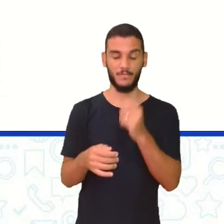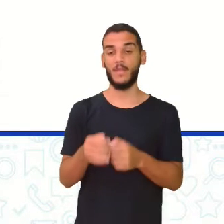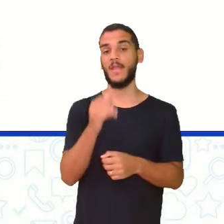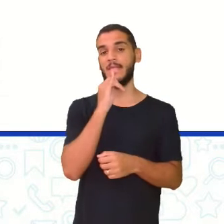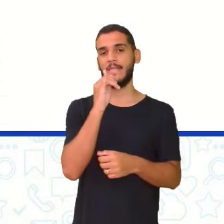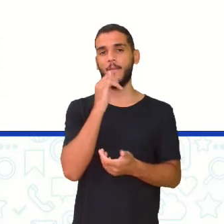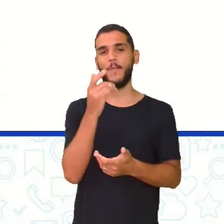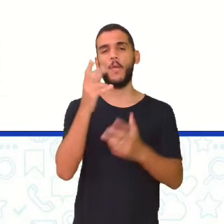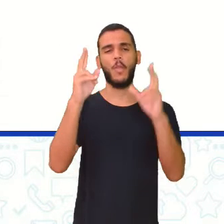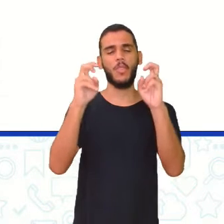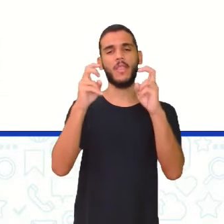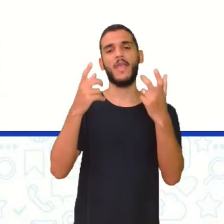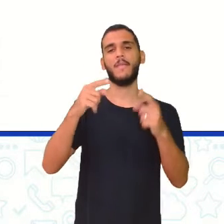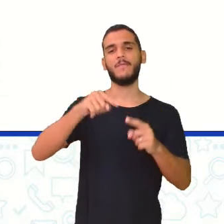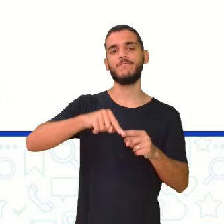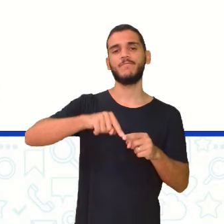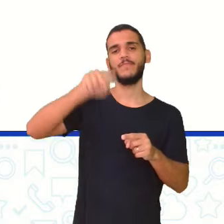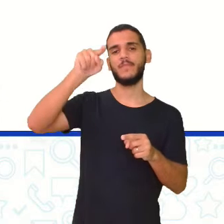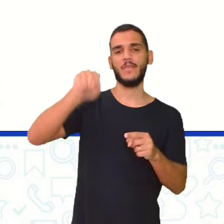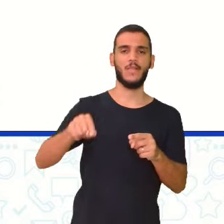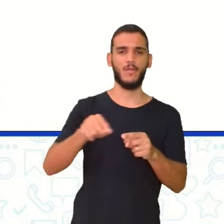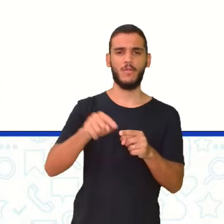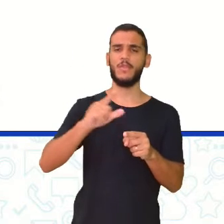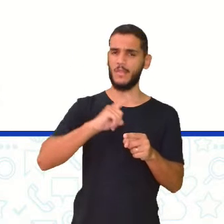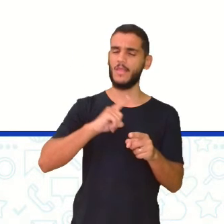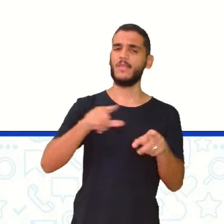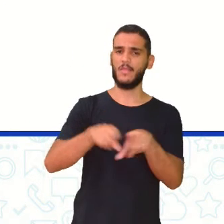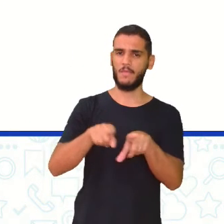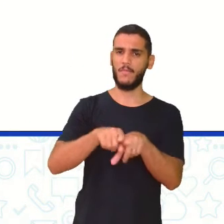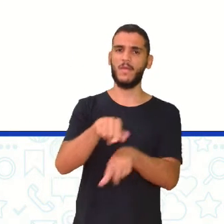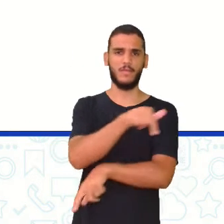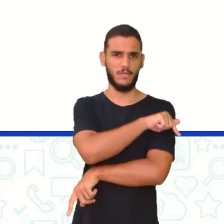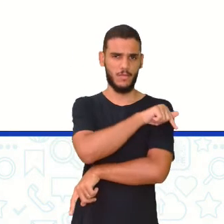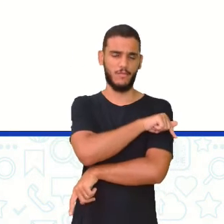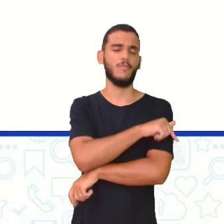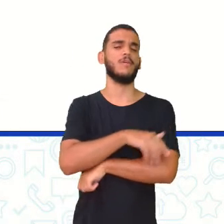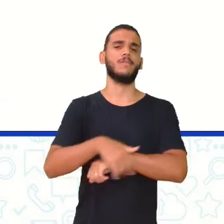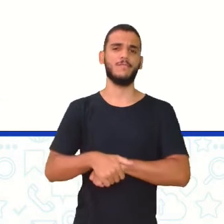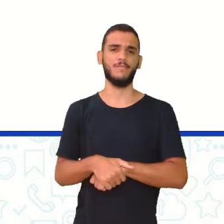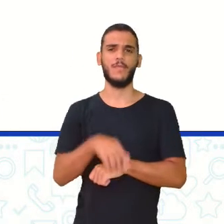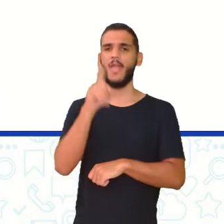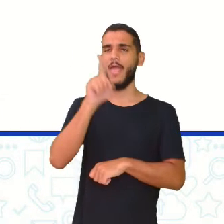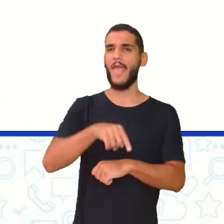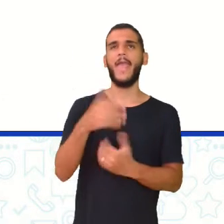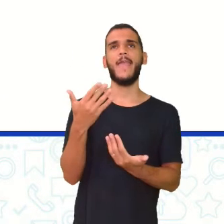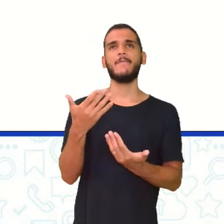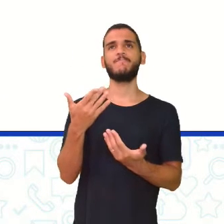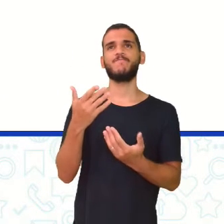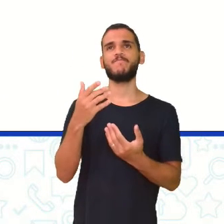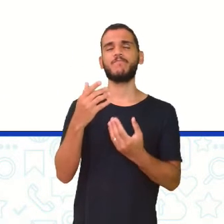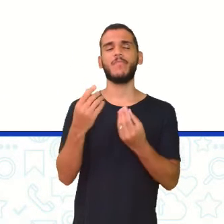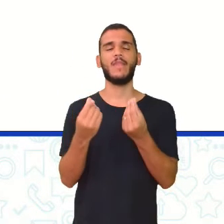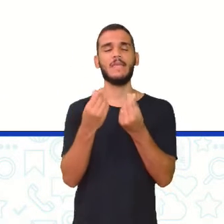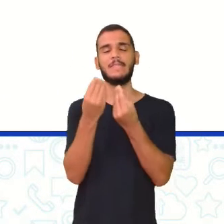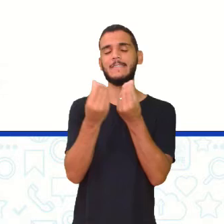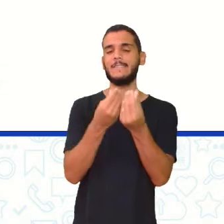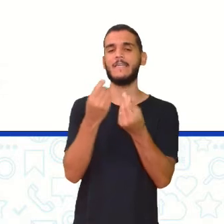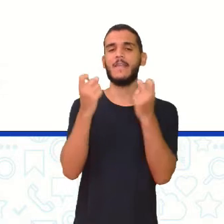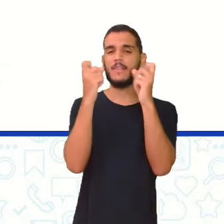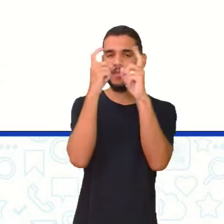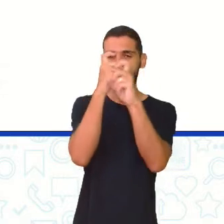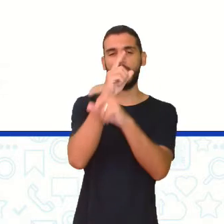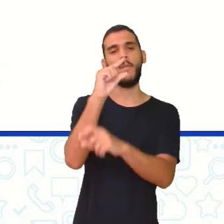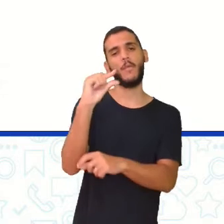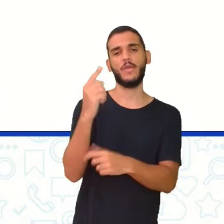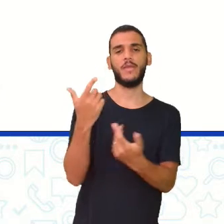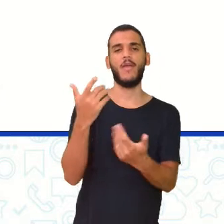triângulos. Triângulos tem lá no 7º também. Tem? Tem. É um pouquinho mais aprofundado. De repente, você acha esse